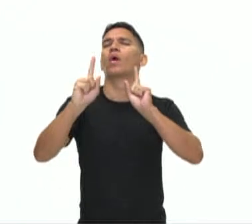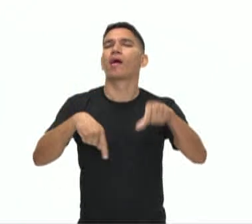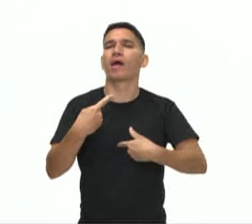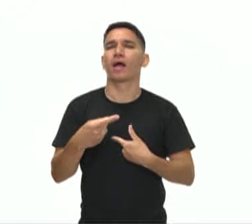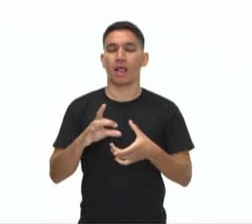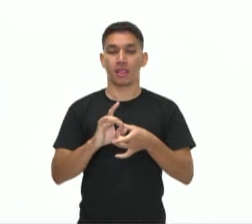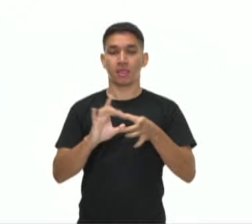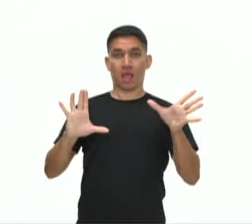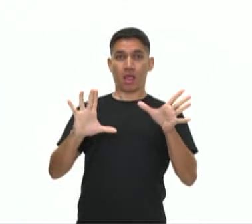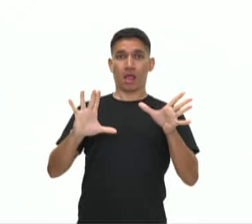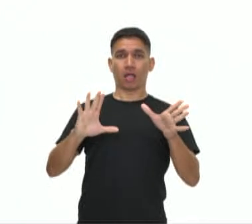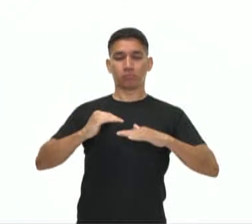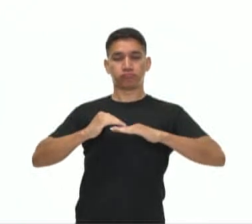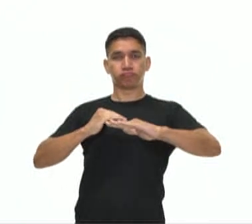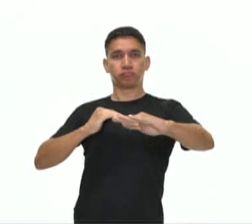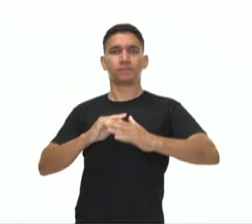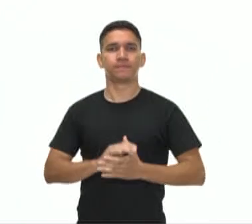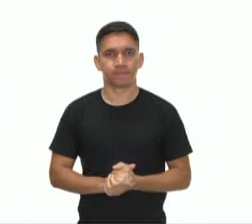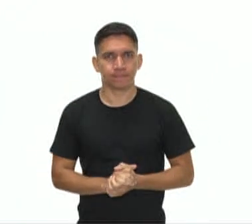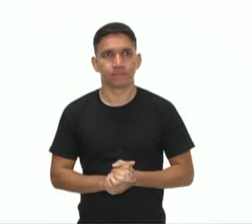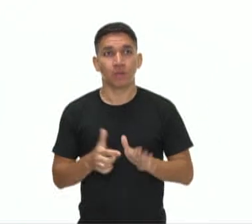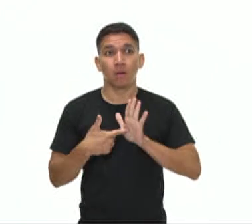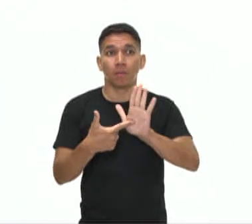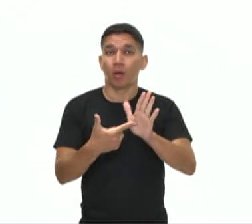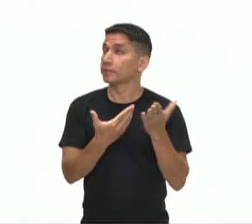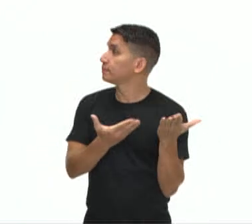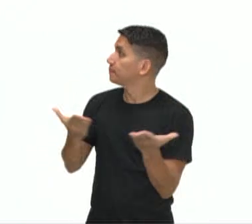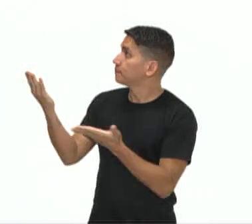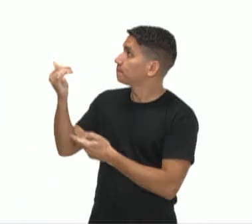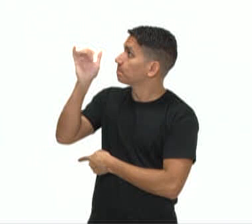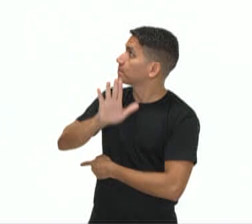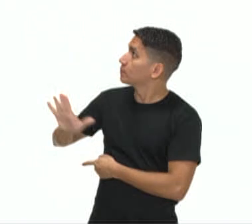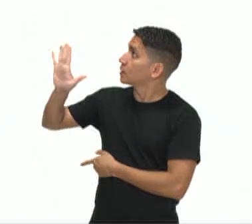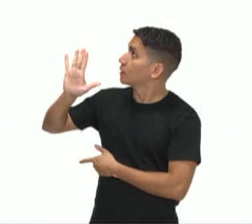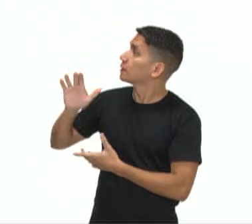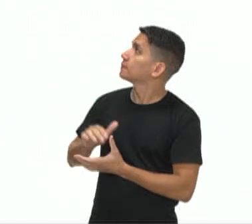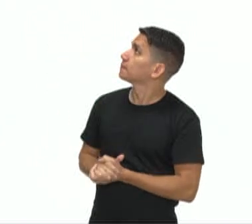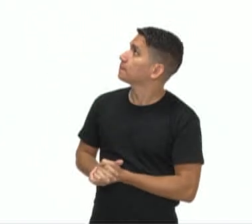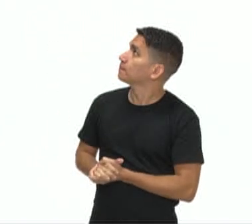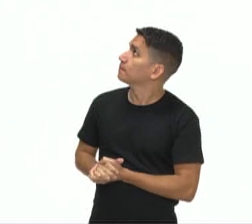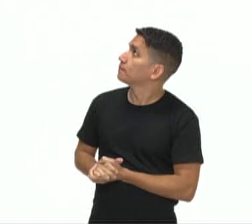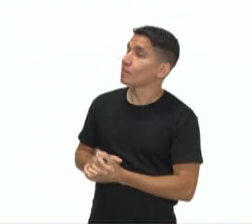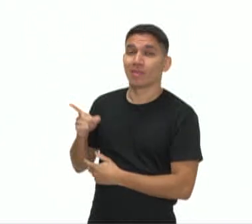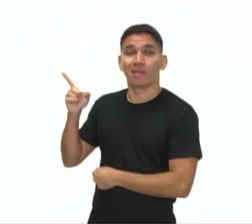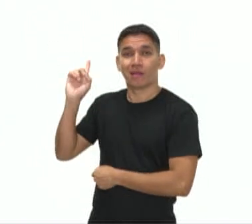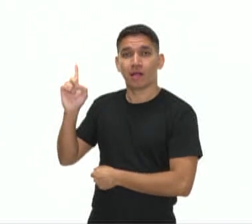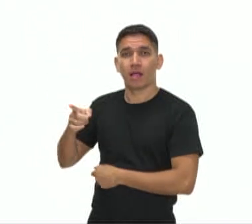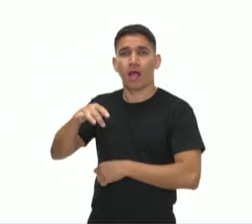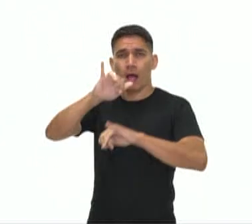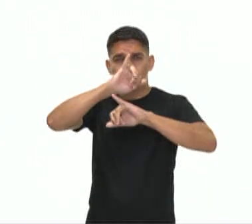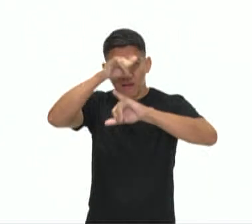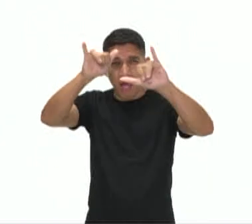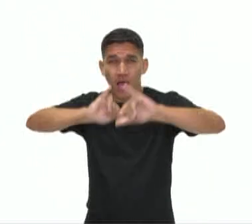liberal conservador. Na imagem ao lado, visualizamos a proclamação da